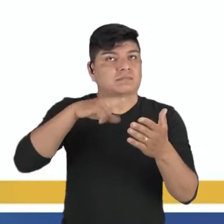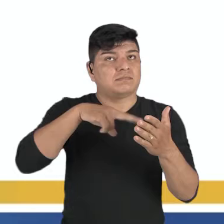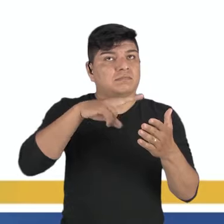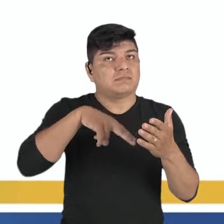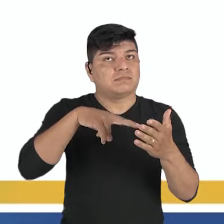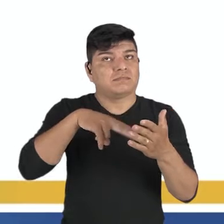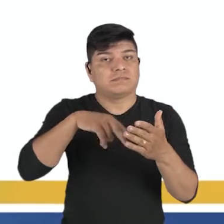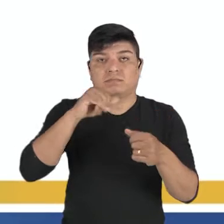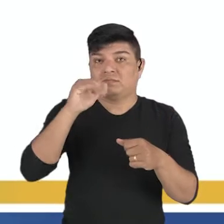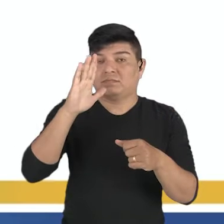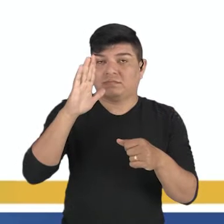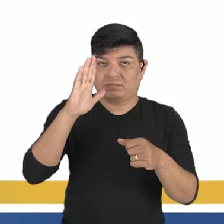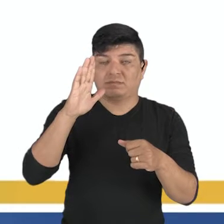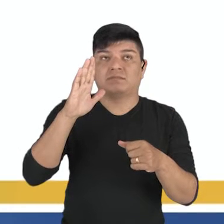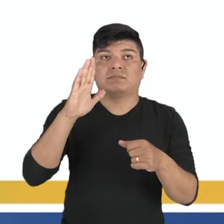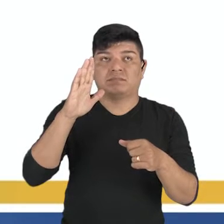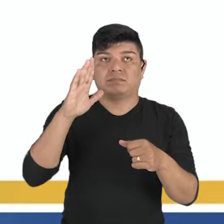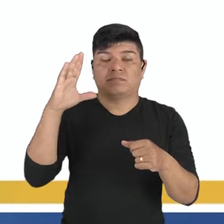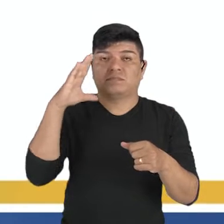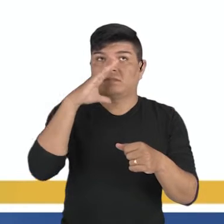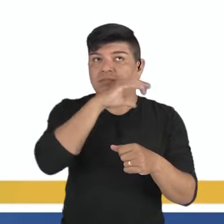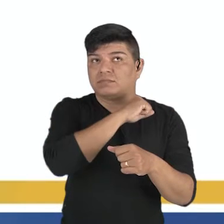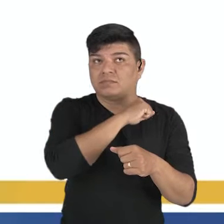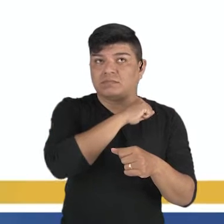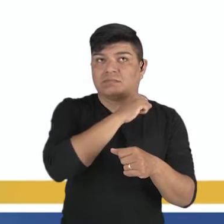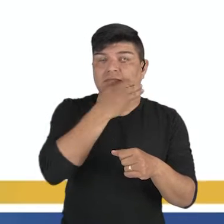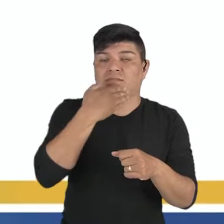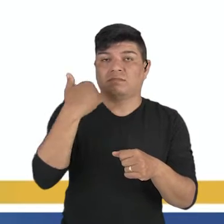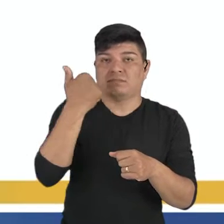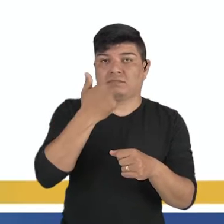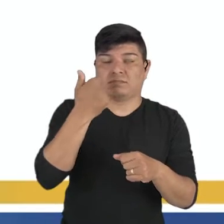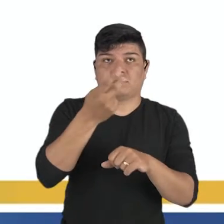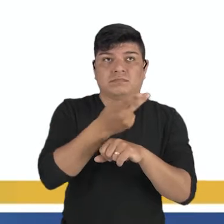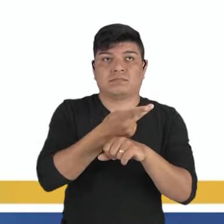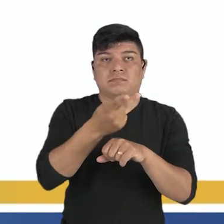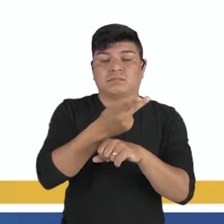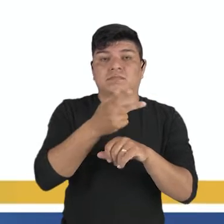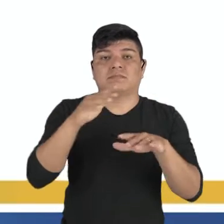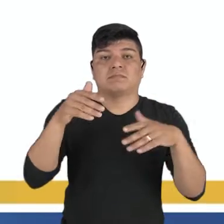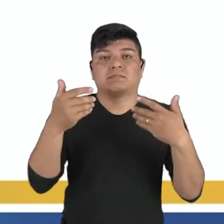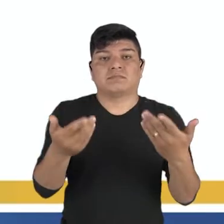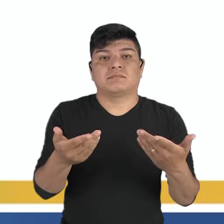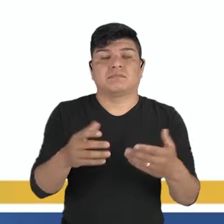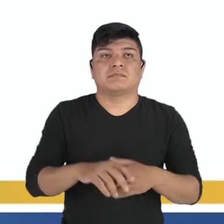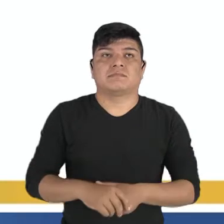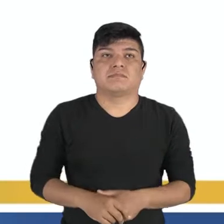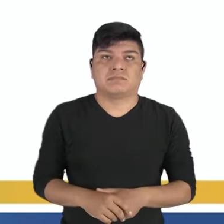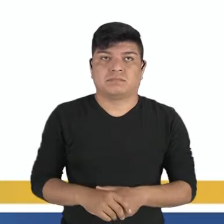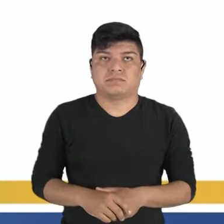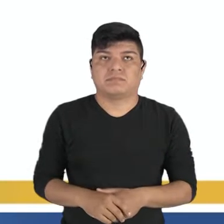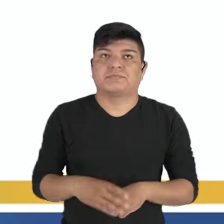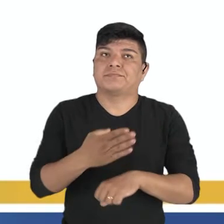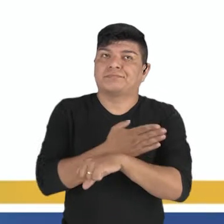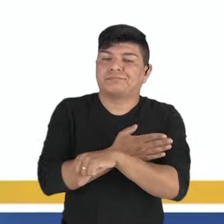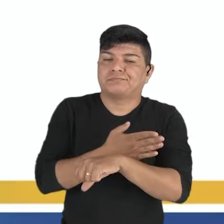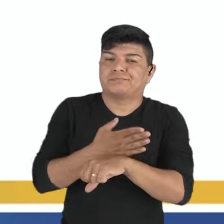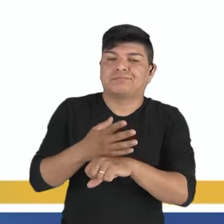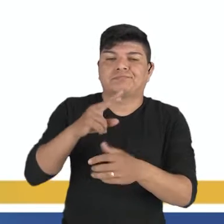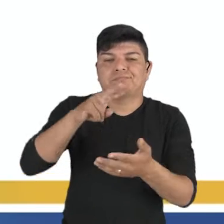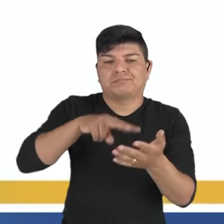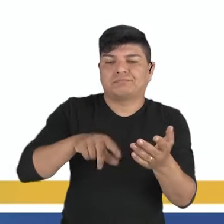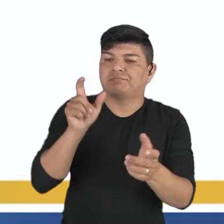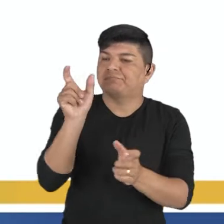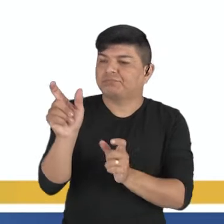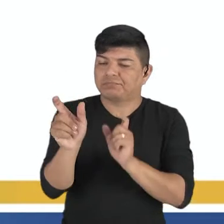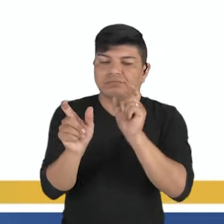para ler de forma mais ativa, rápida e eficaz, procure quebrar o hábito de ler